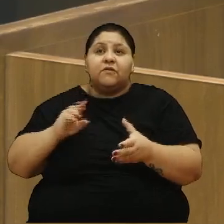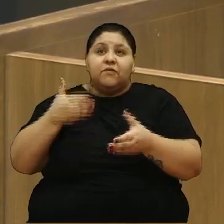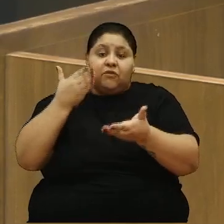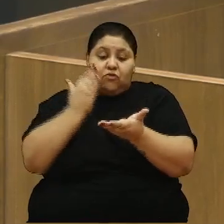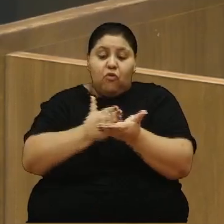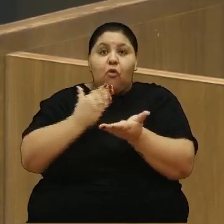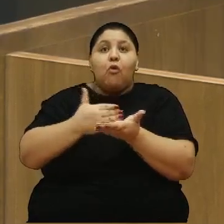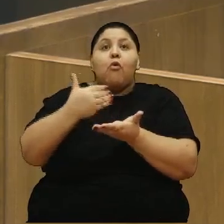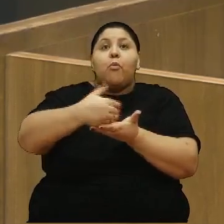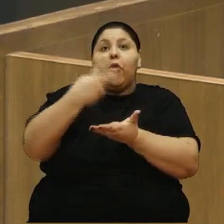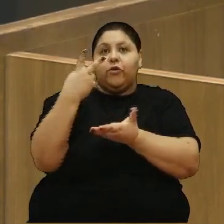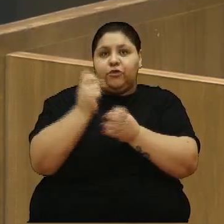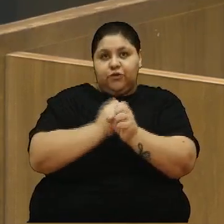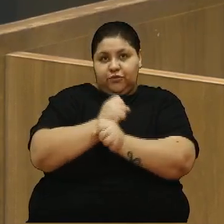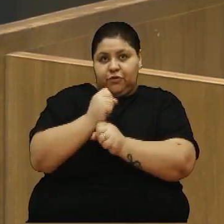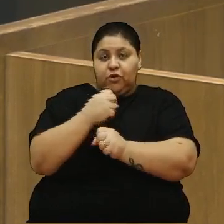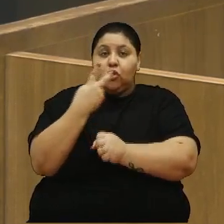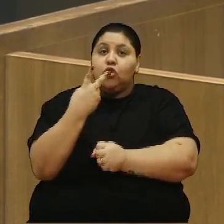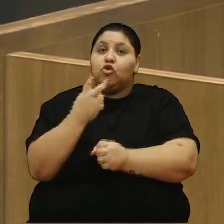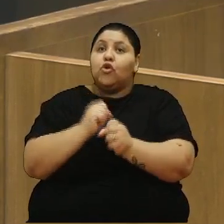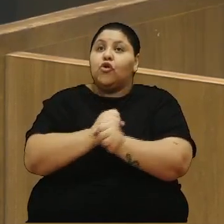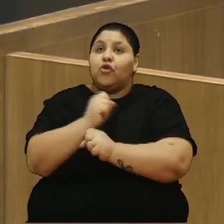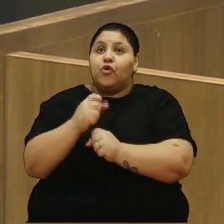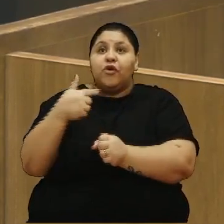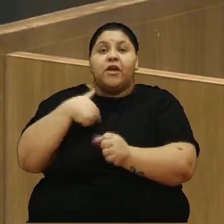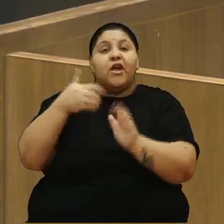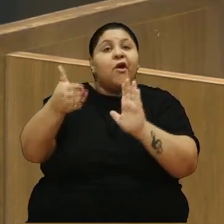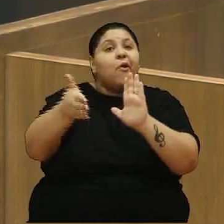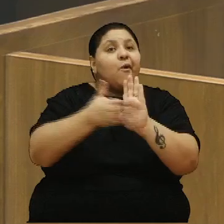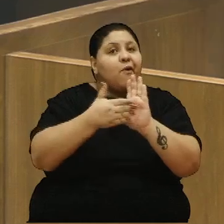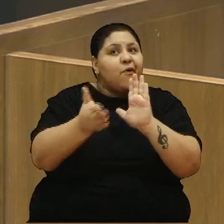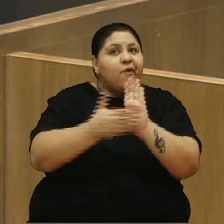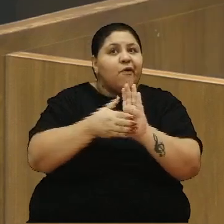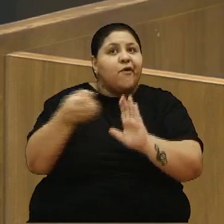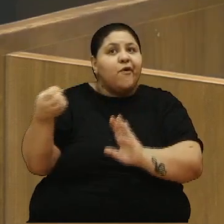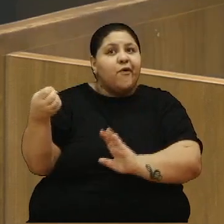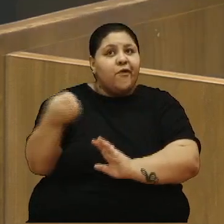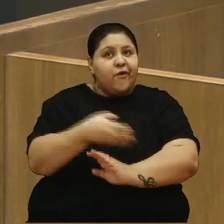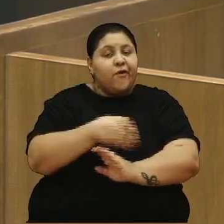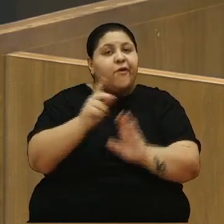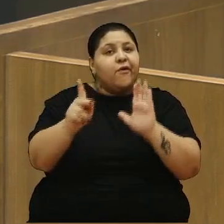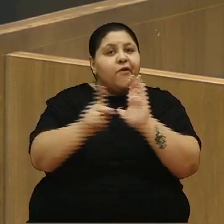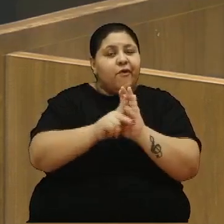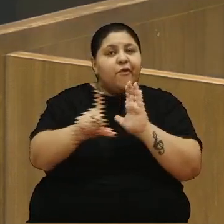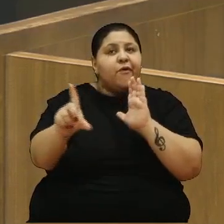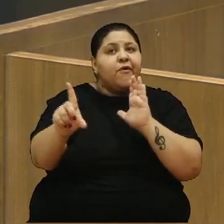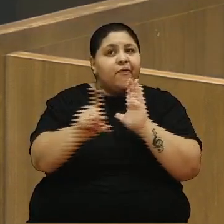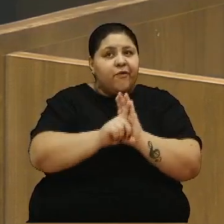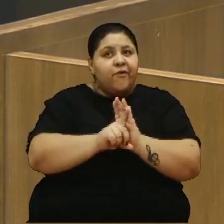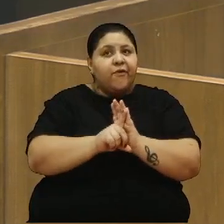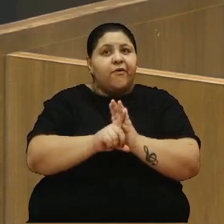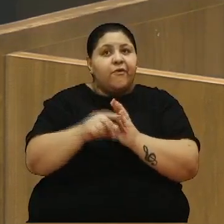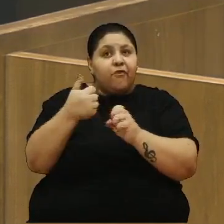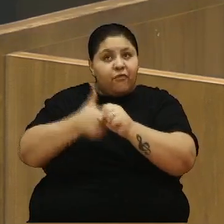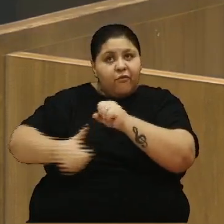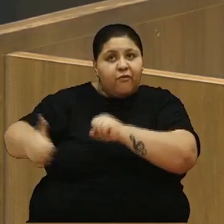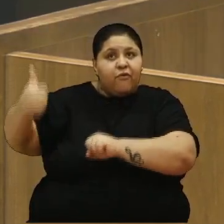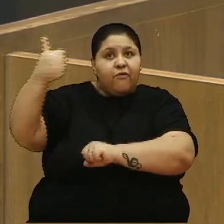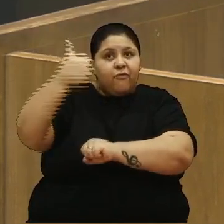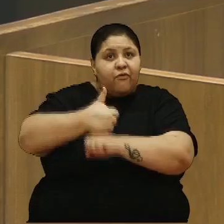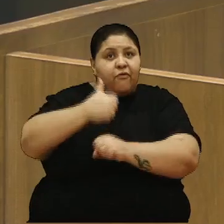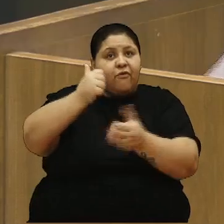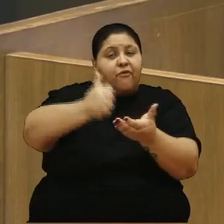2 anos. 2 anos, eu protocolei um novo projeto de lei substitutivo com